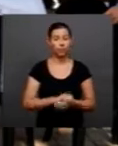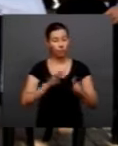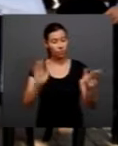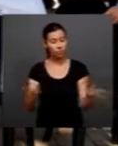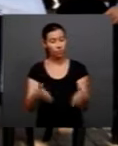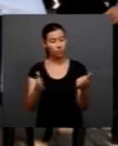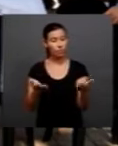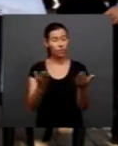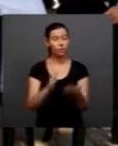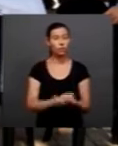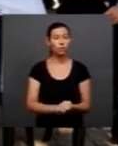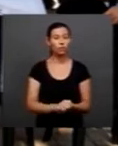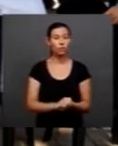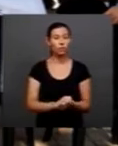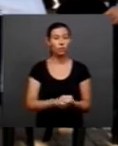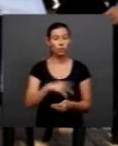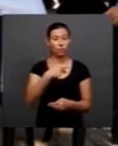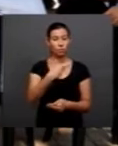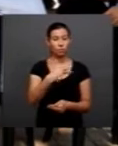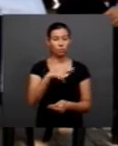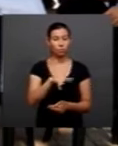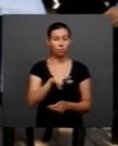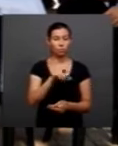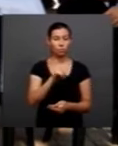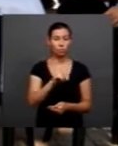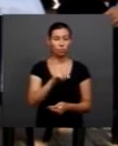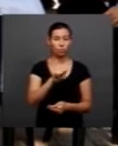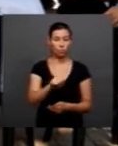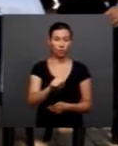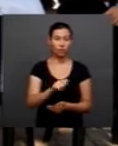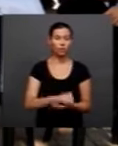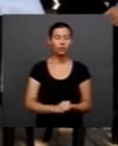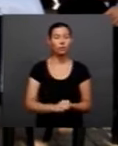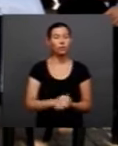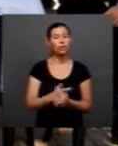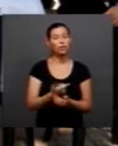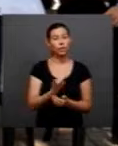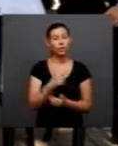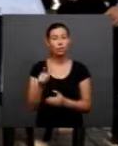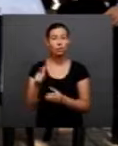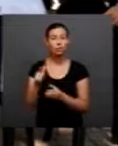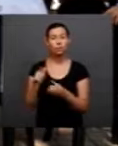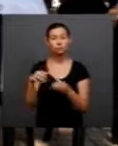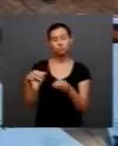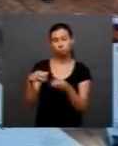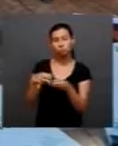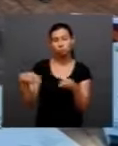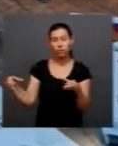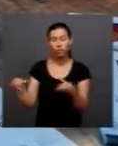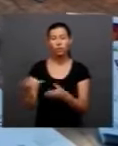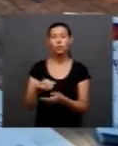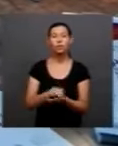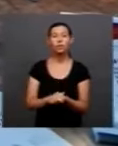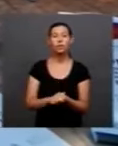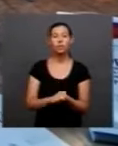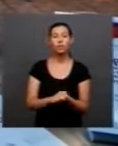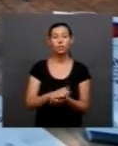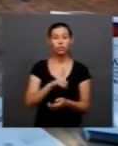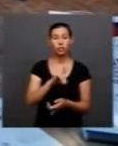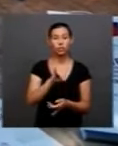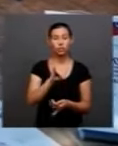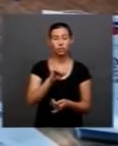uma divisão nossa, da PROAI, uma divisão nova, que se chama DIPAI, que é a Divisão de Promoção da Igualdade e Apoio Educacional, que